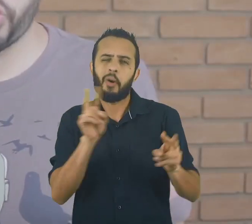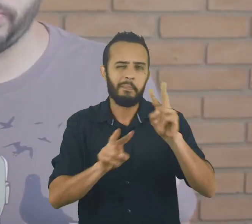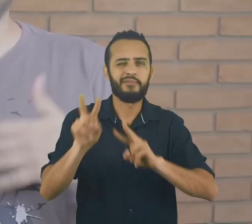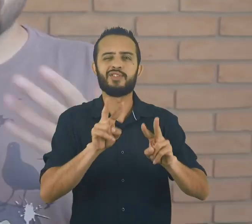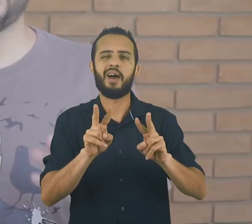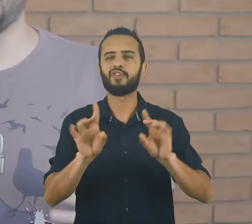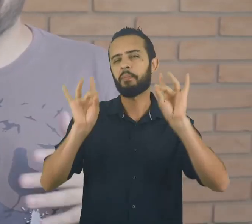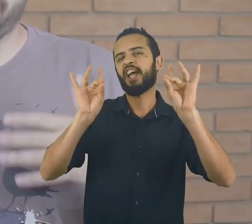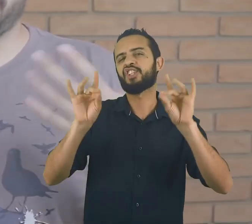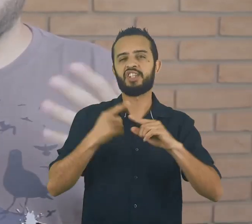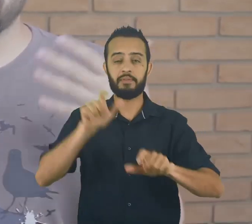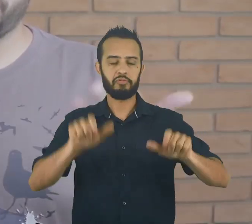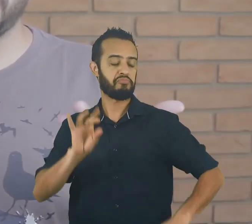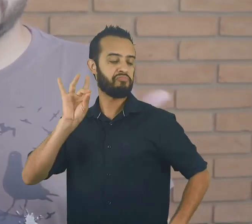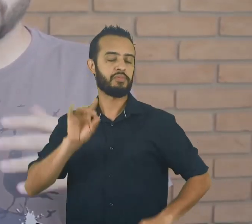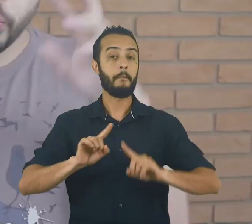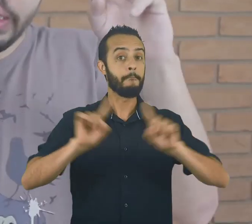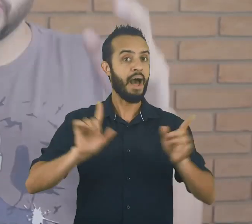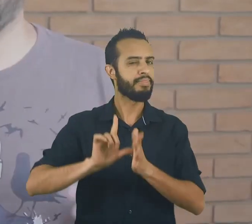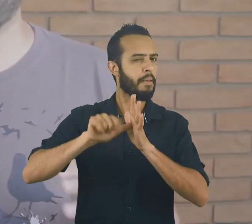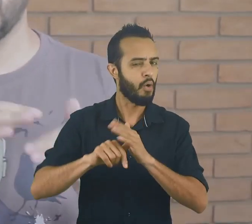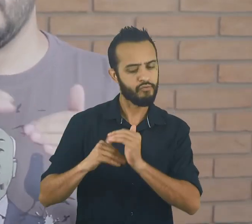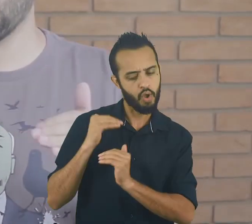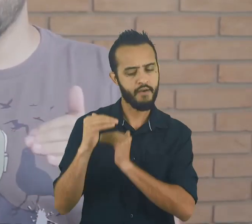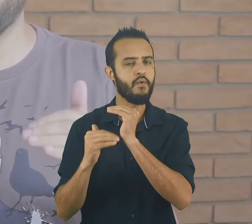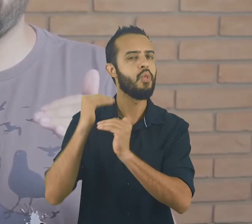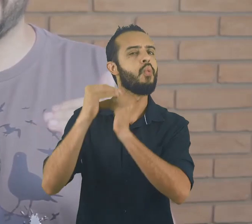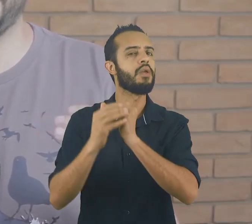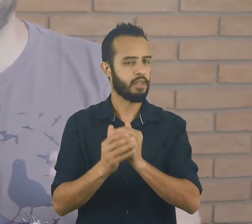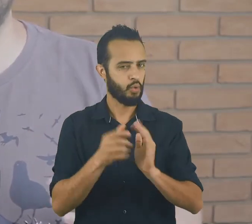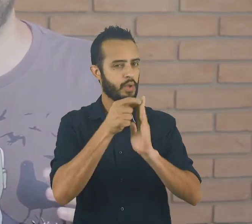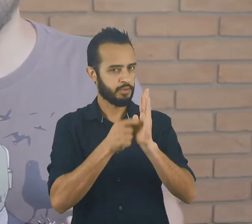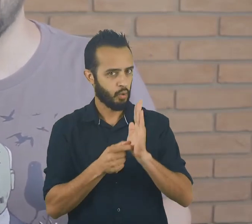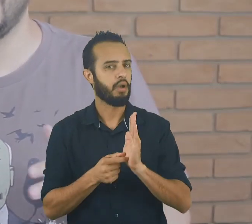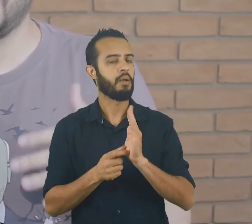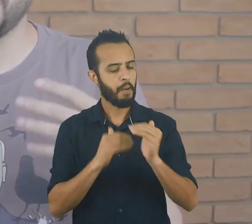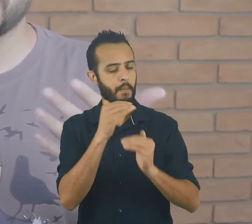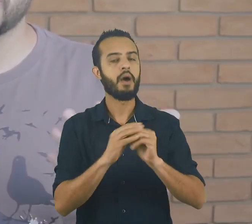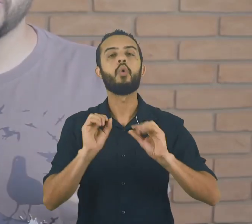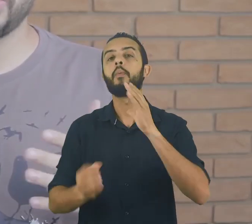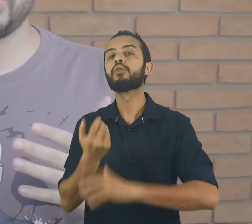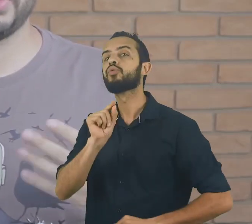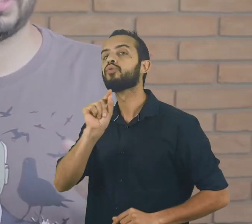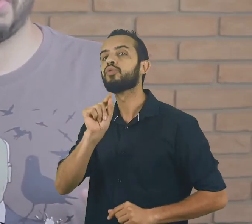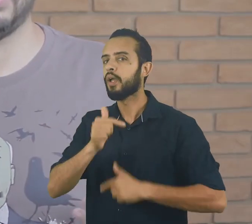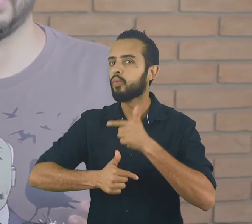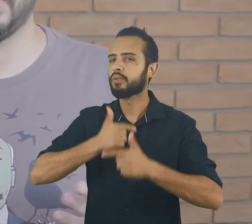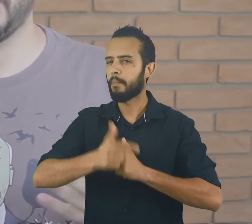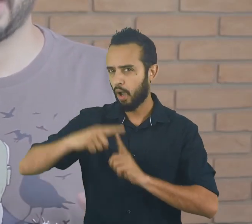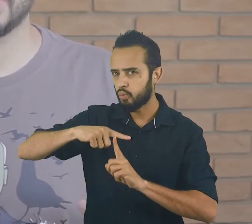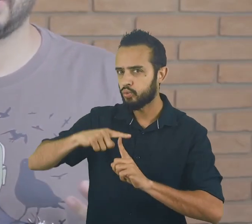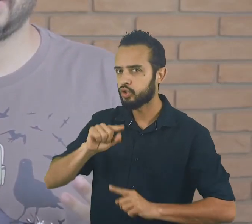puro luxo. Como então a coisa foi evoluindo, evoluiu pro Flash e depois voltou, começou a surgir um tipo de trabalho